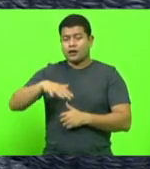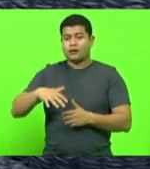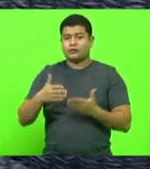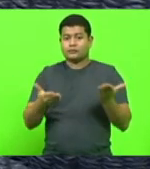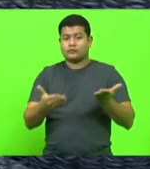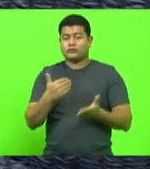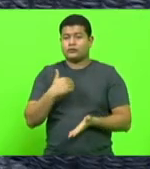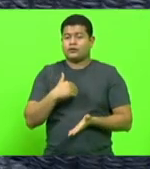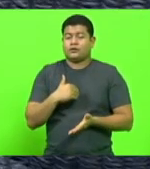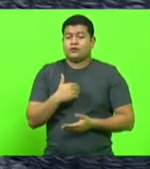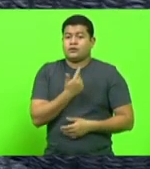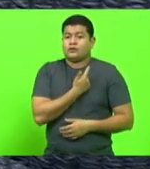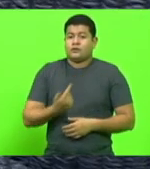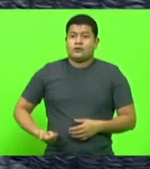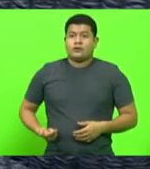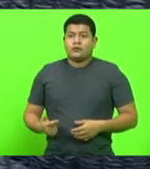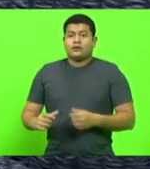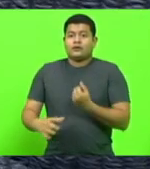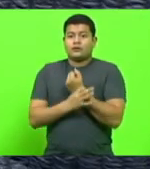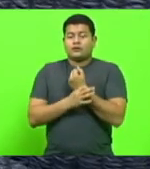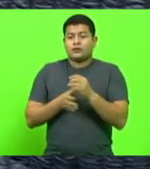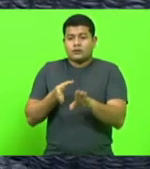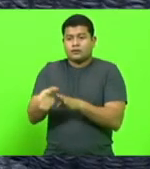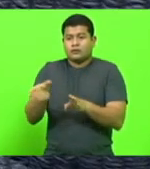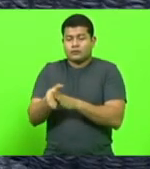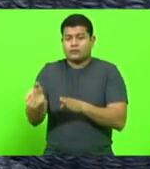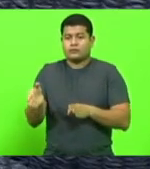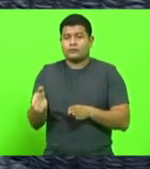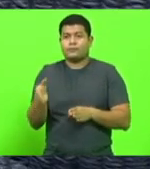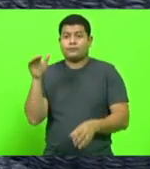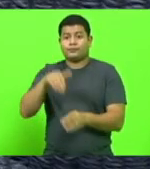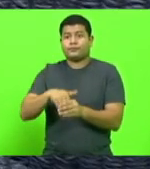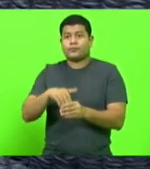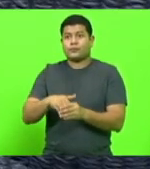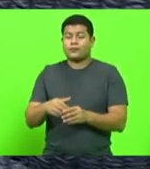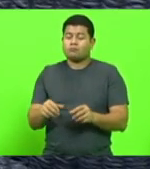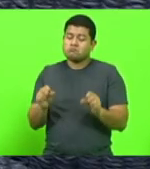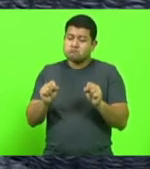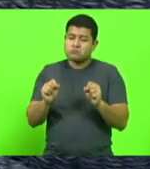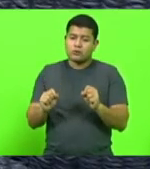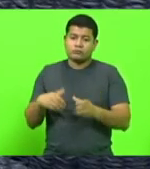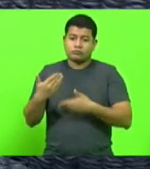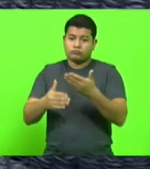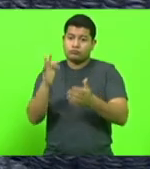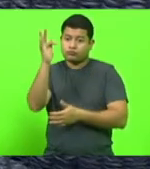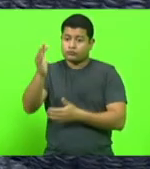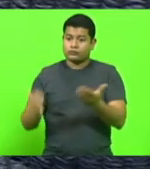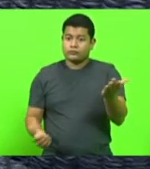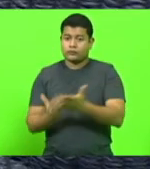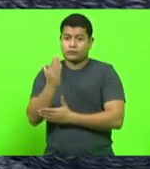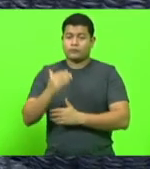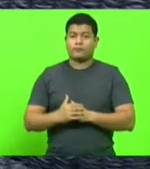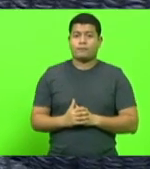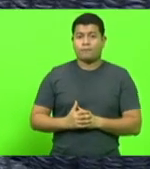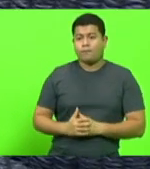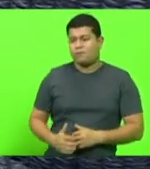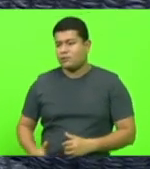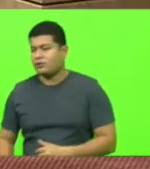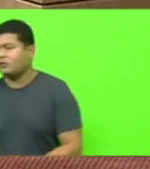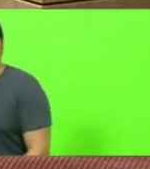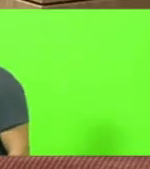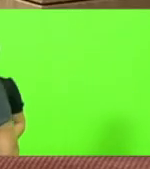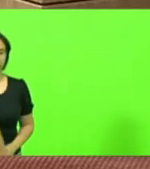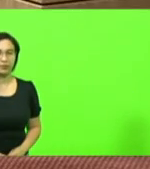tenha segurança nos encaminhamentos e talvez até de aprovar esse projeto, que eu acho que ele é importante. Com